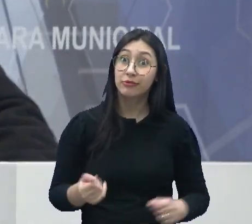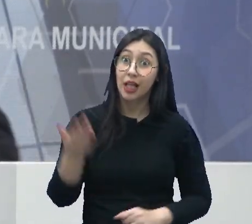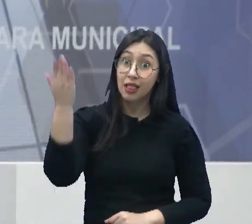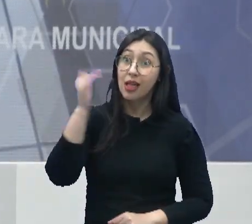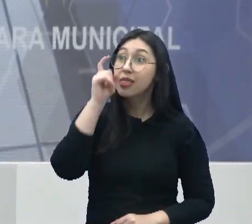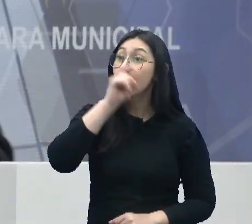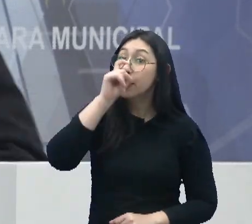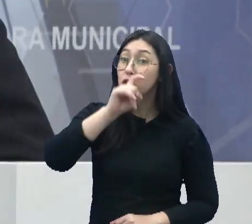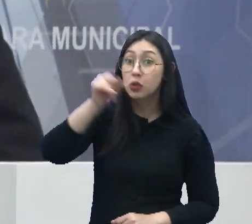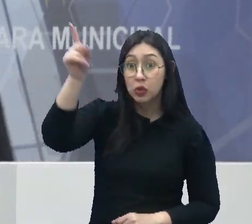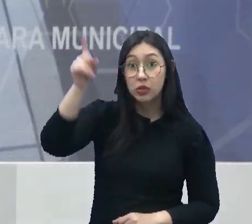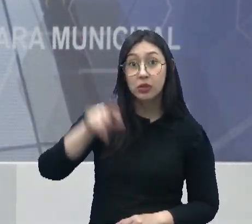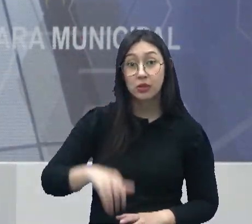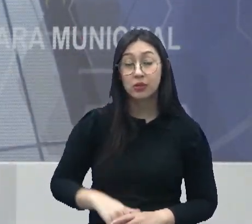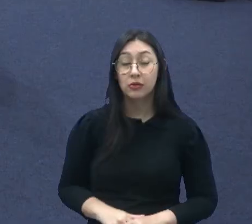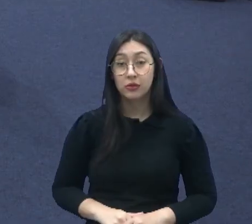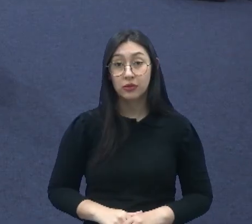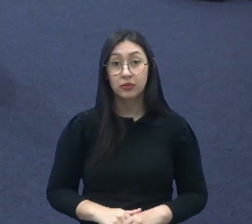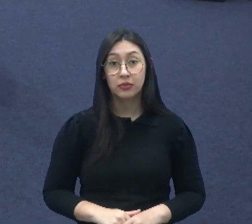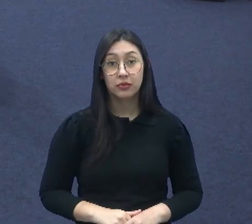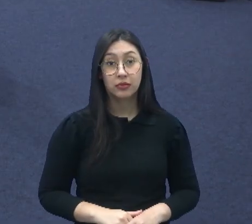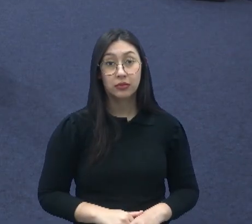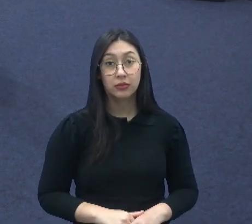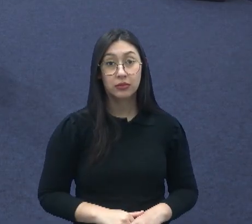obrigado, presidente.